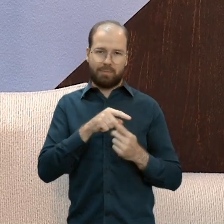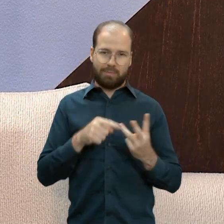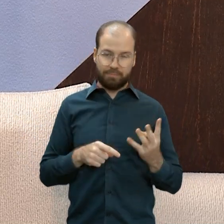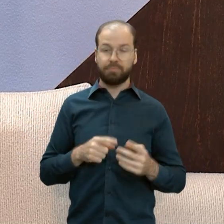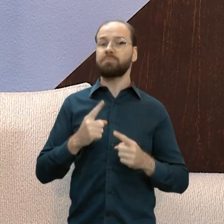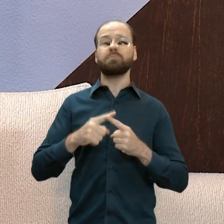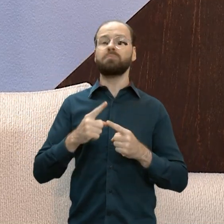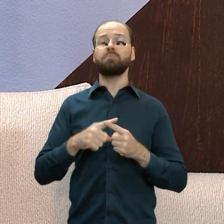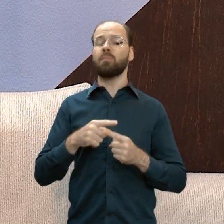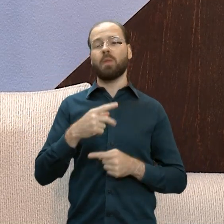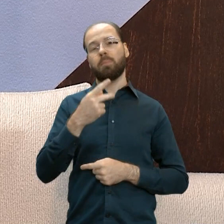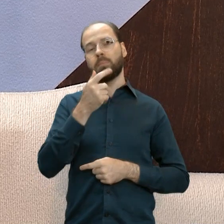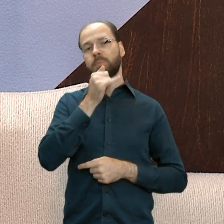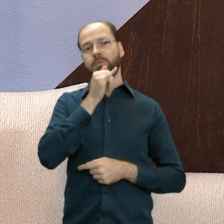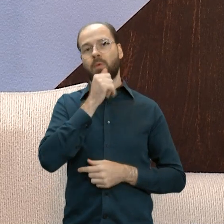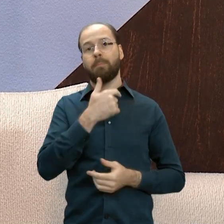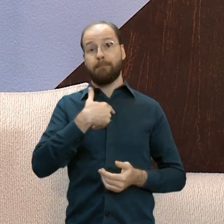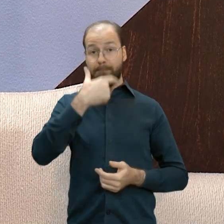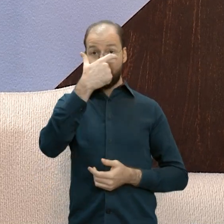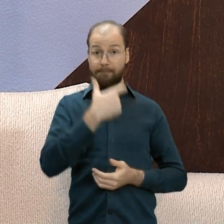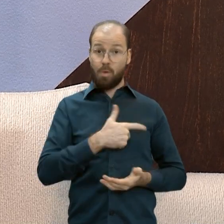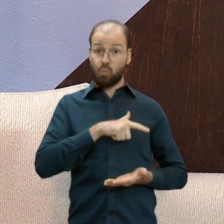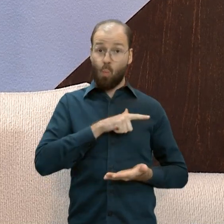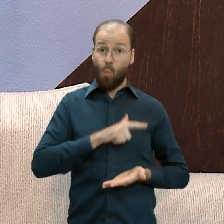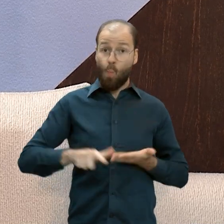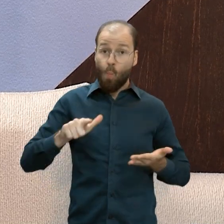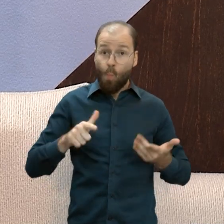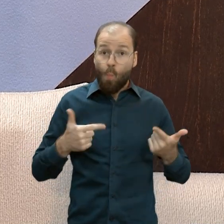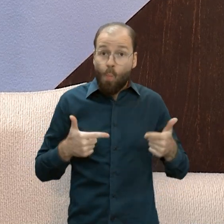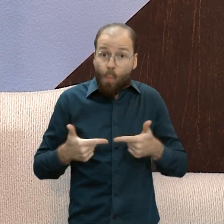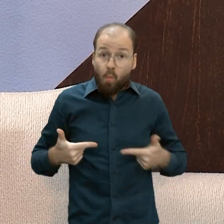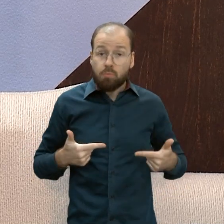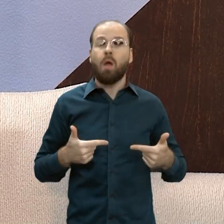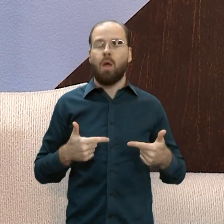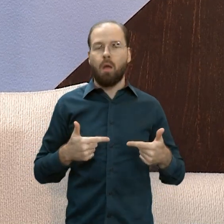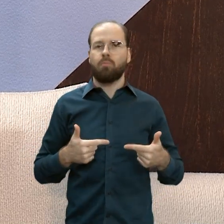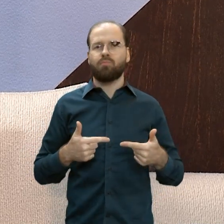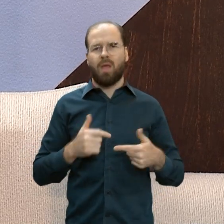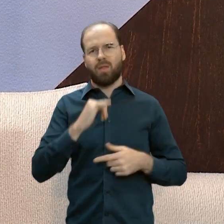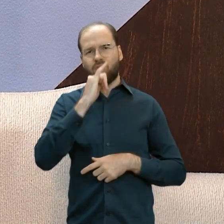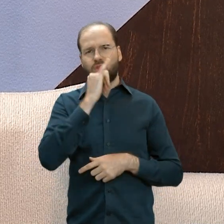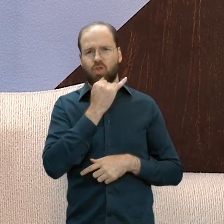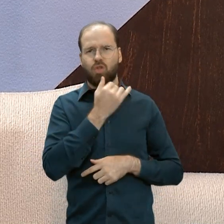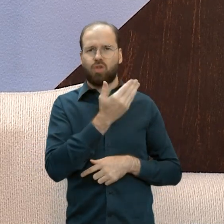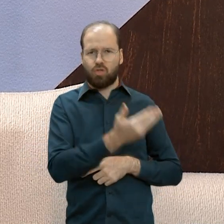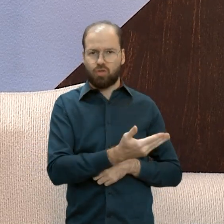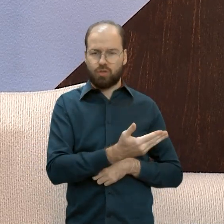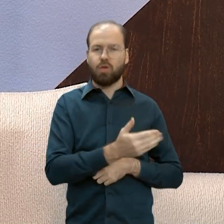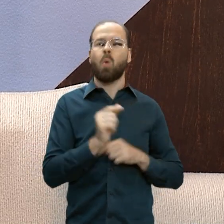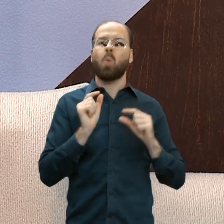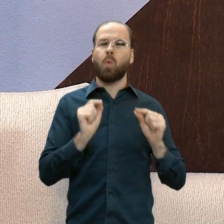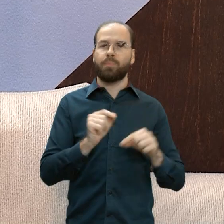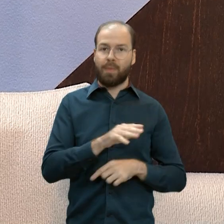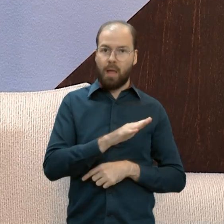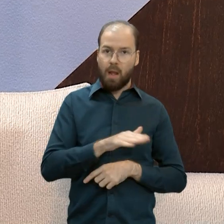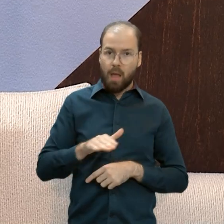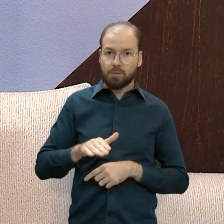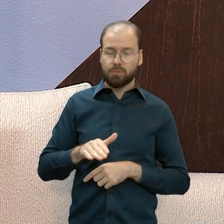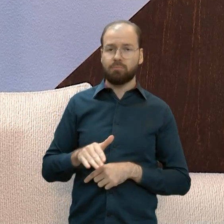ausência? Porque é muito triste para uma criança sentir a ausência